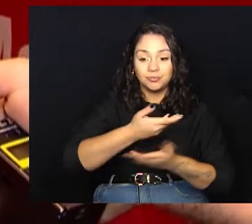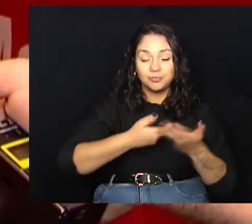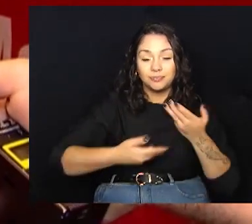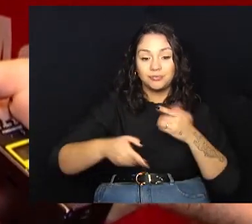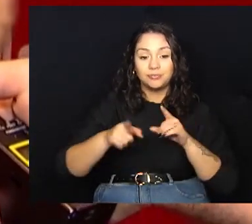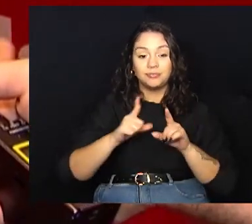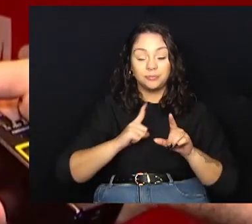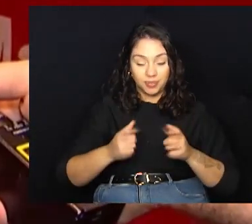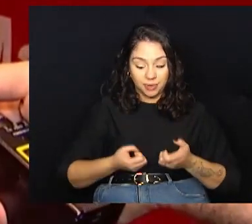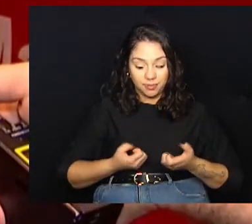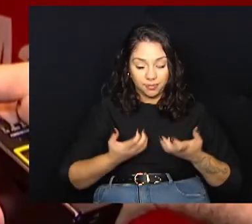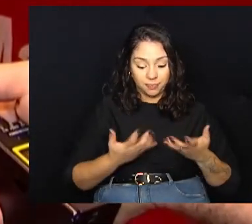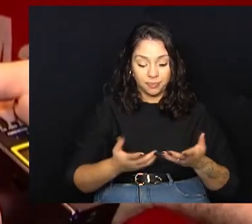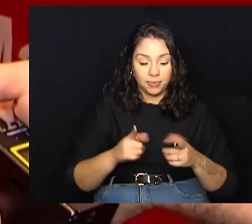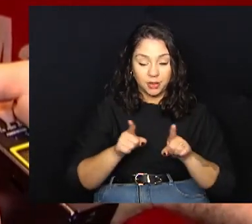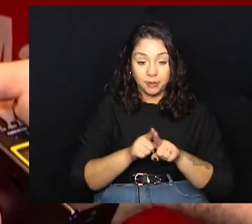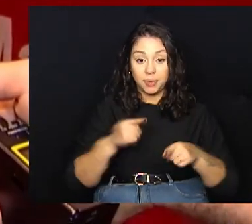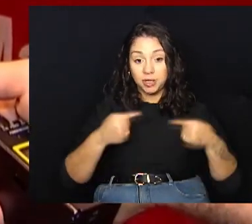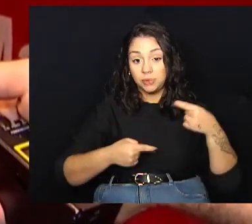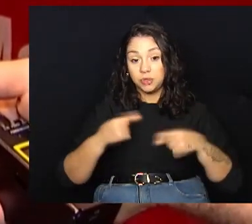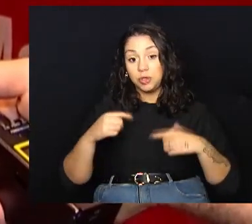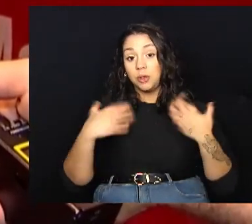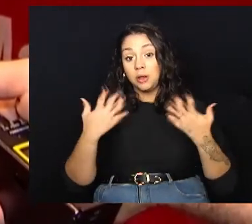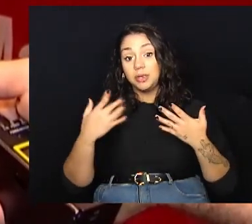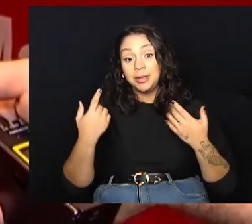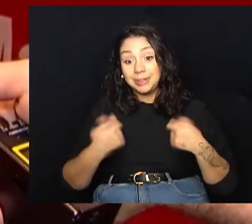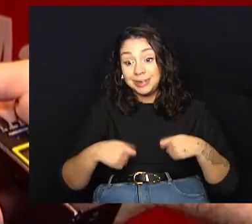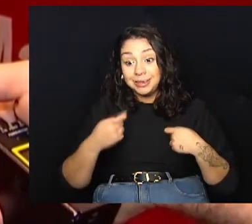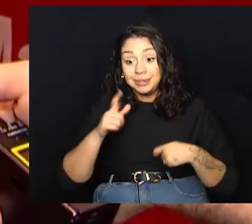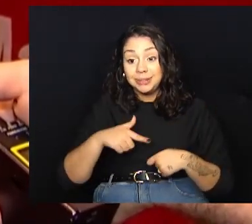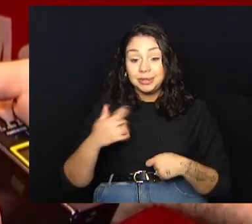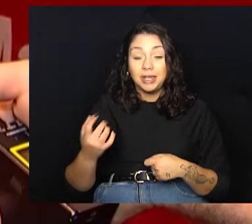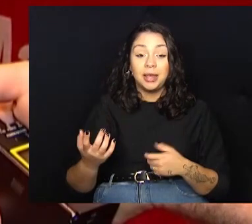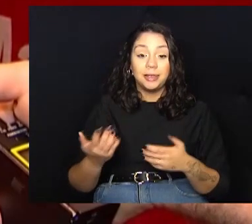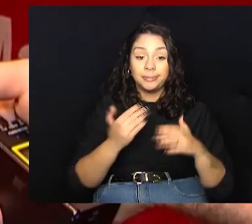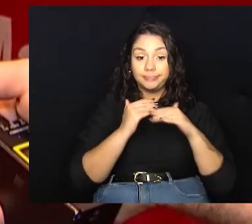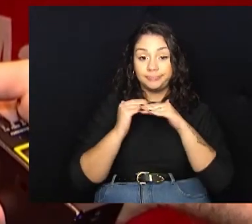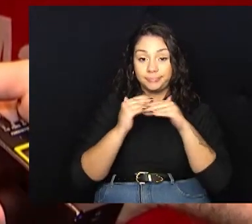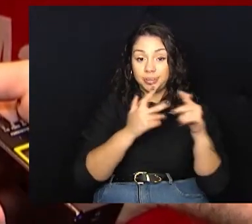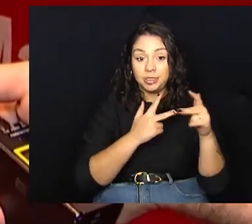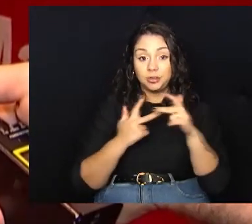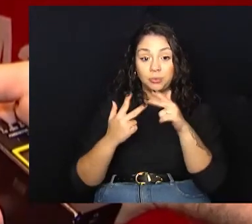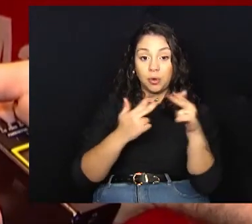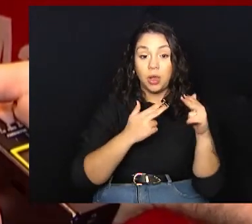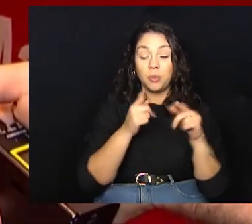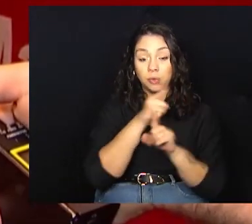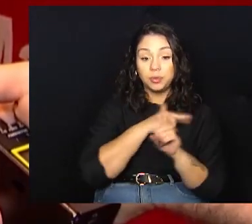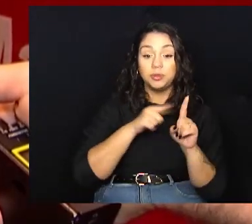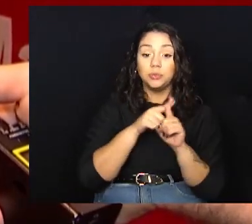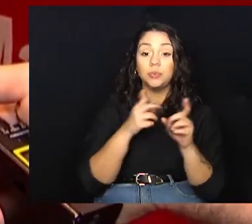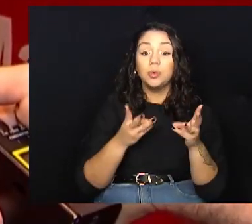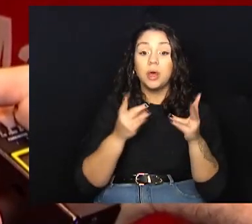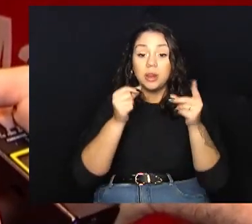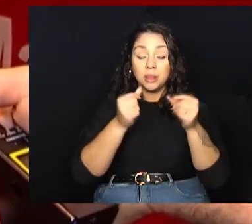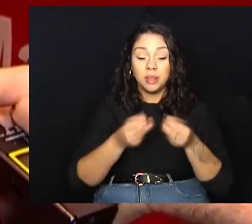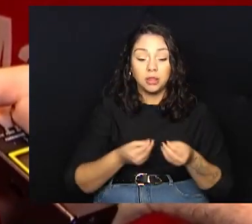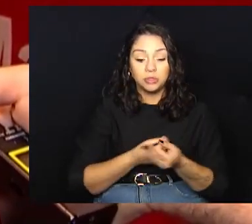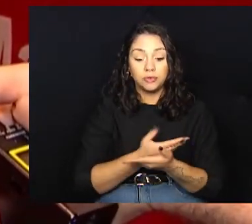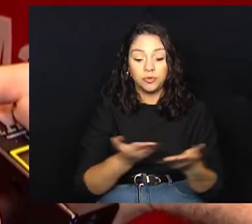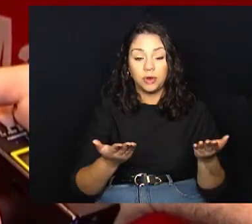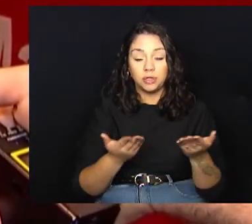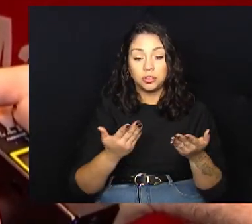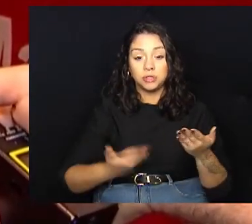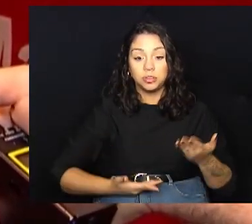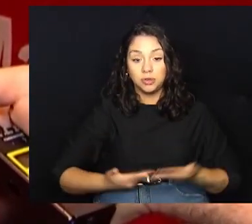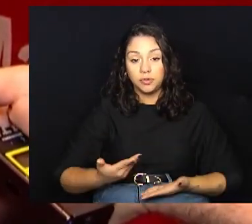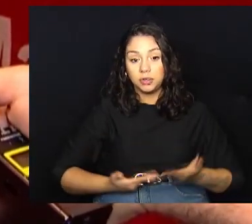compartilhar ou discutir necessidades que são comuns visando a qualidade da oferta do atendimento para as crianças